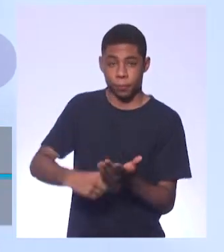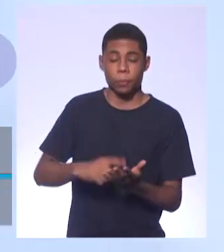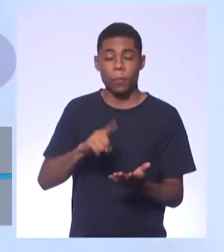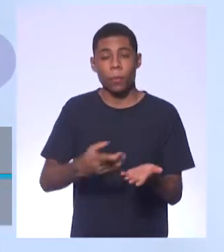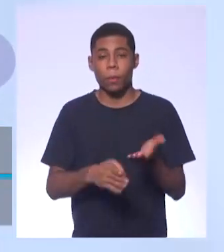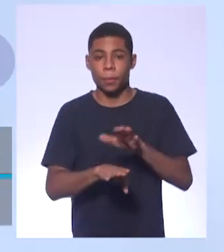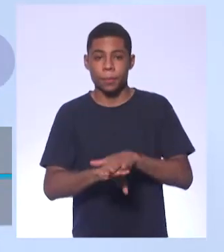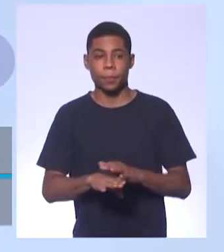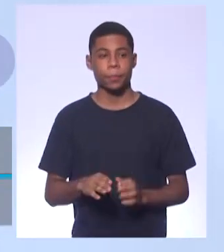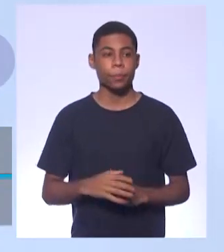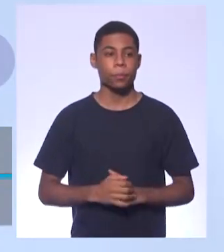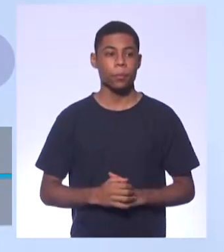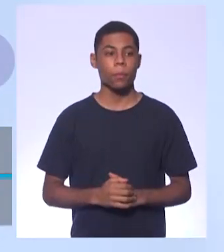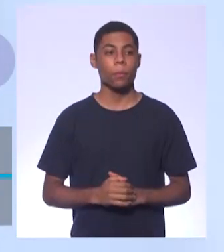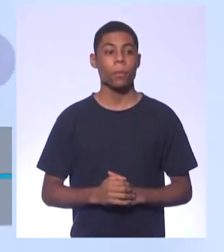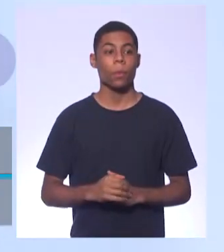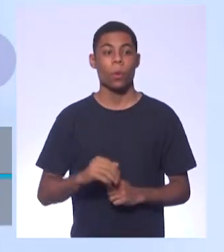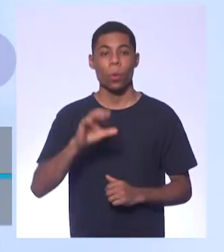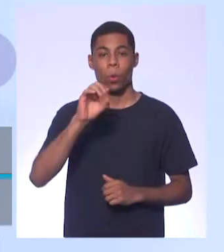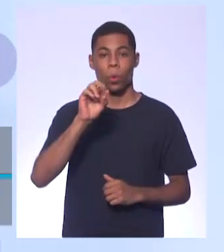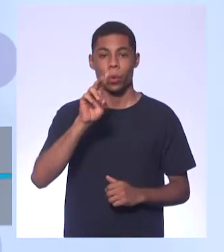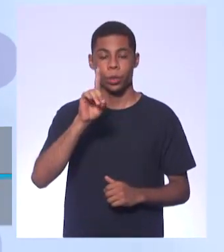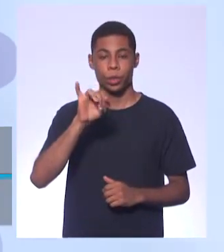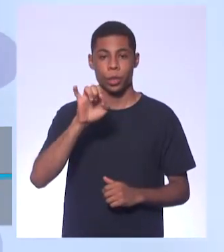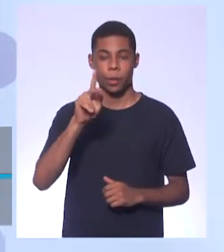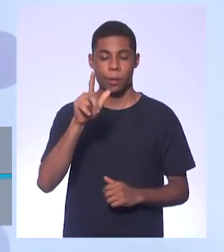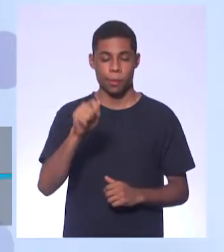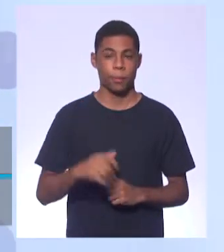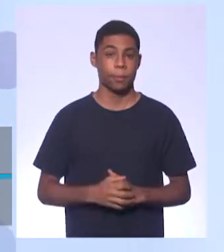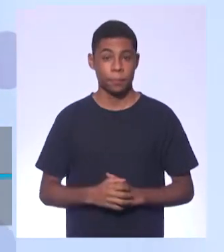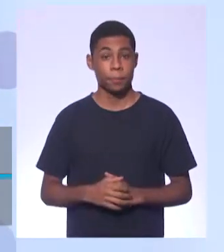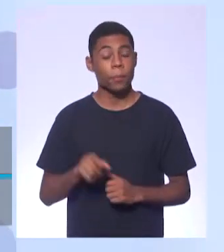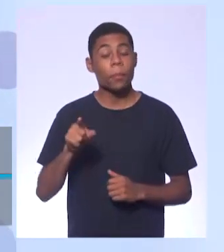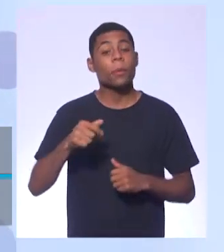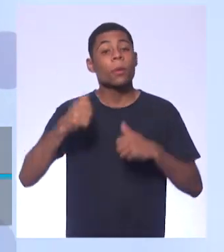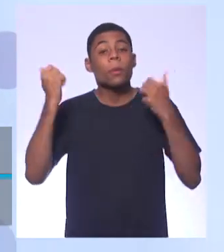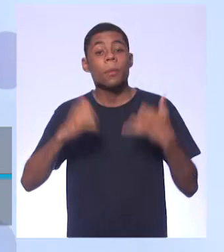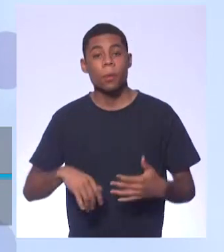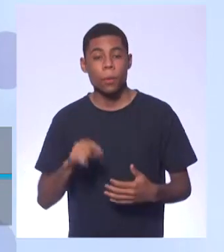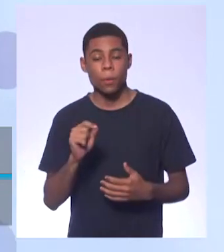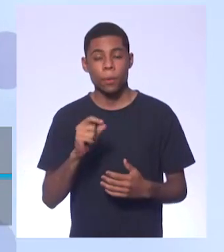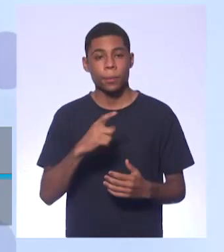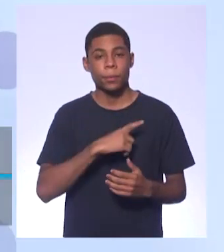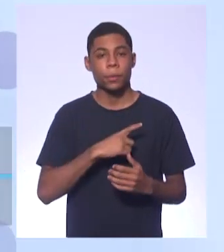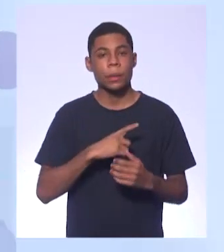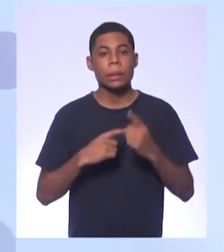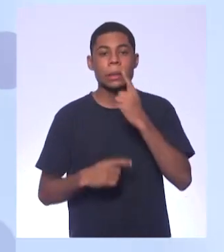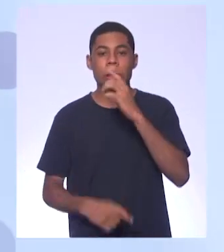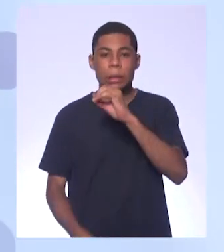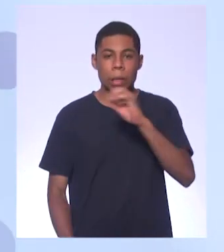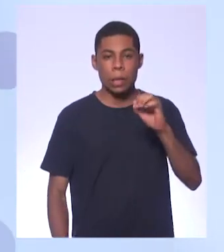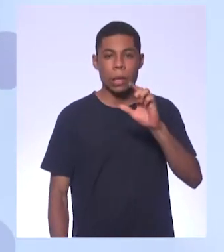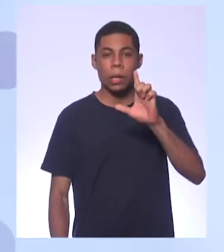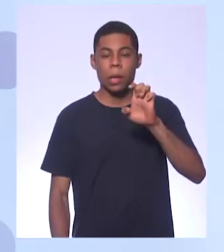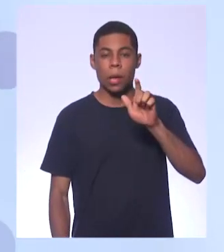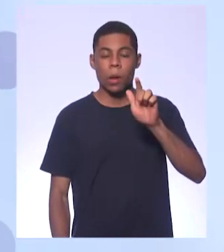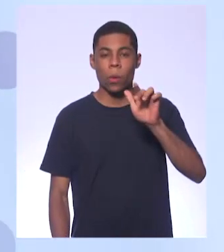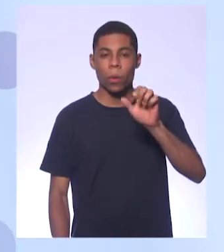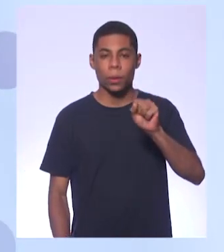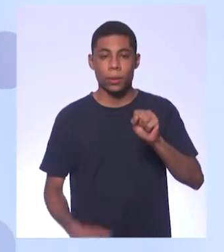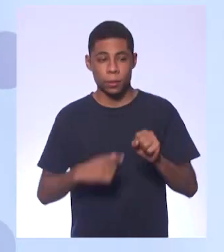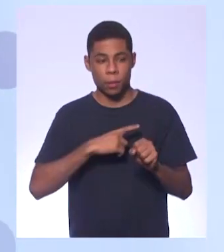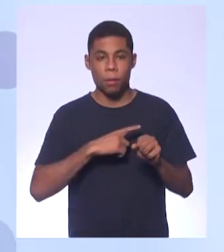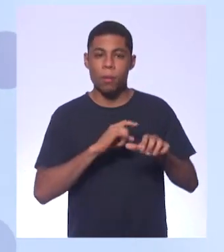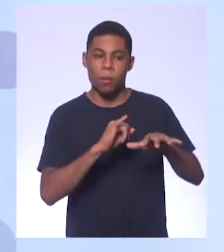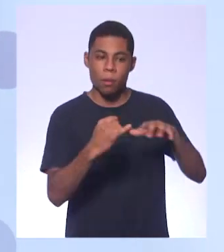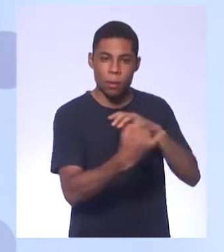Tratado de Bula Intercoetera, né, que esse aí colocava 100 léguas, né, das ilhas lá de Açores,